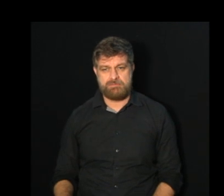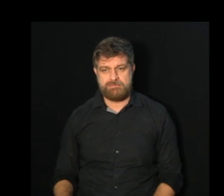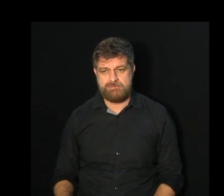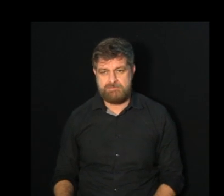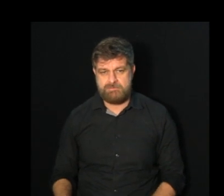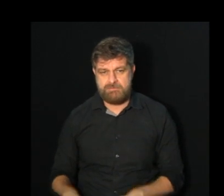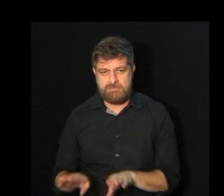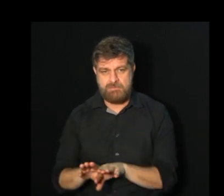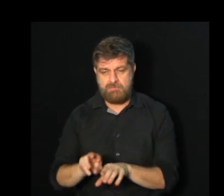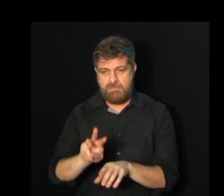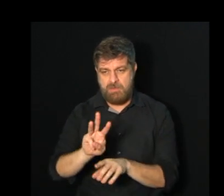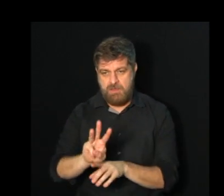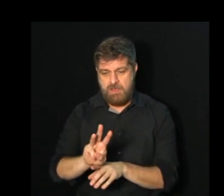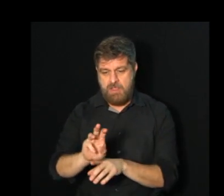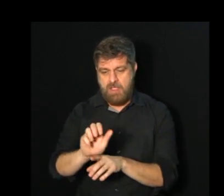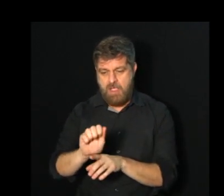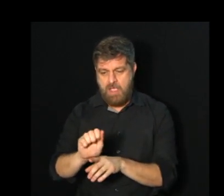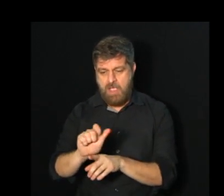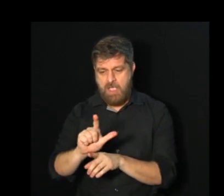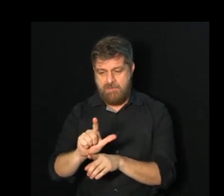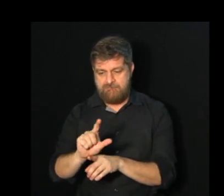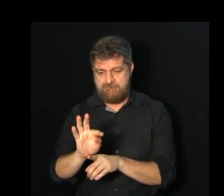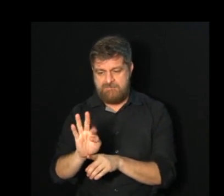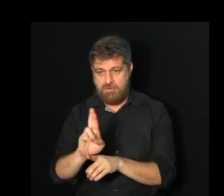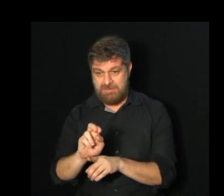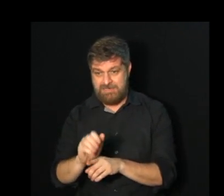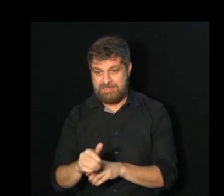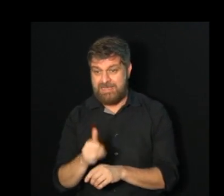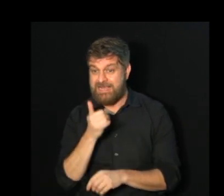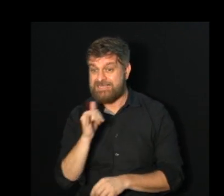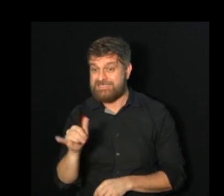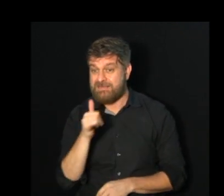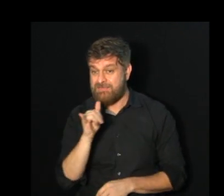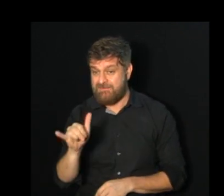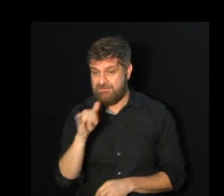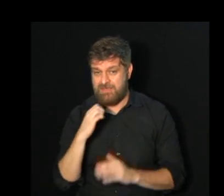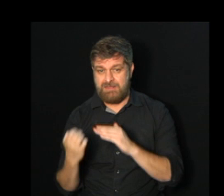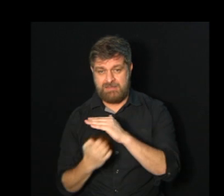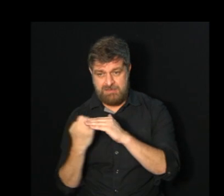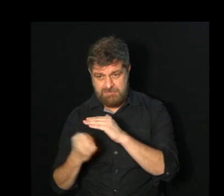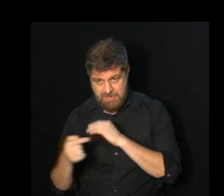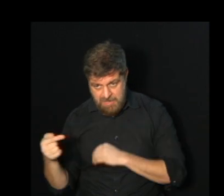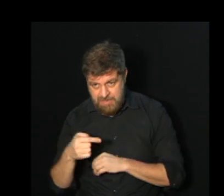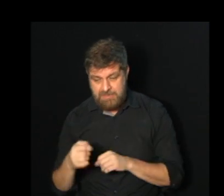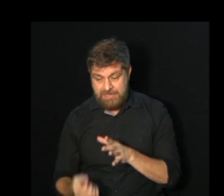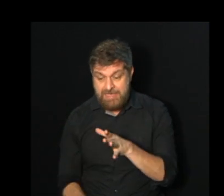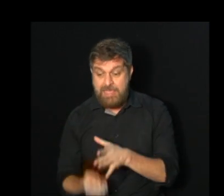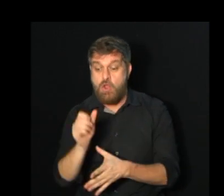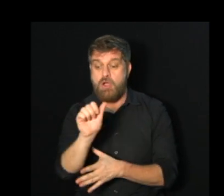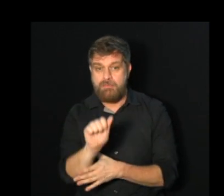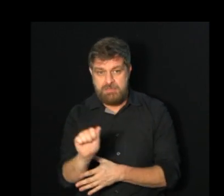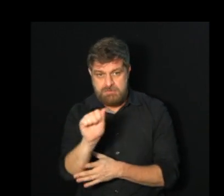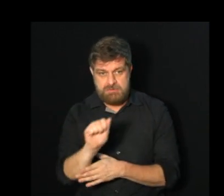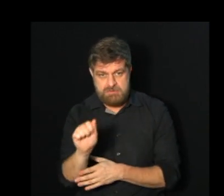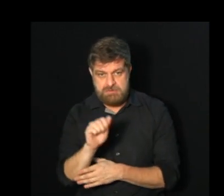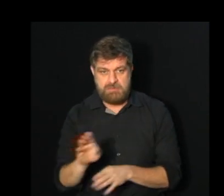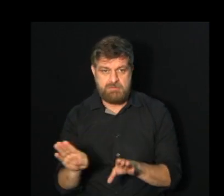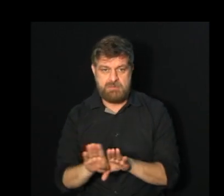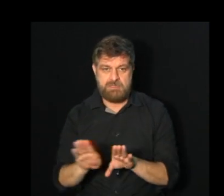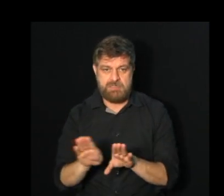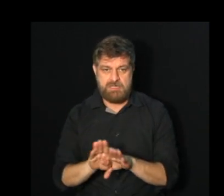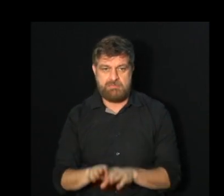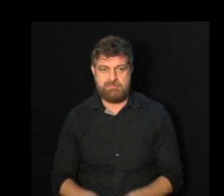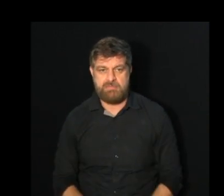O Walter Paladella, da CPFL, grande radioamador, que fez uma associação. O Schneider Amizade